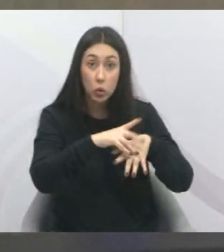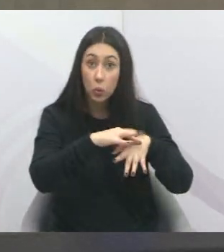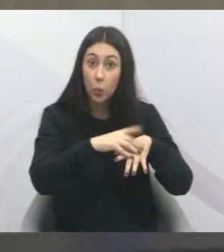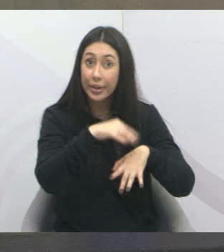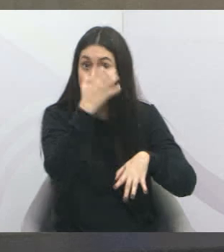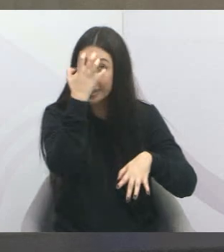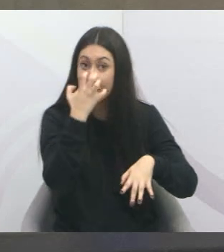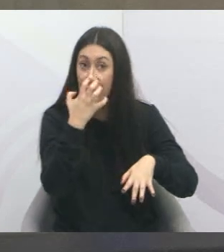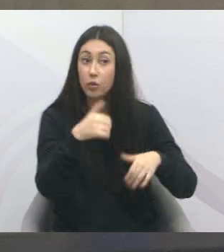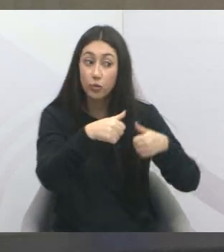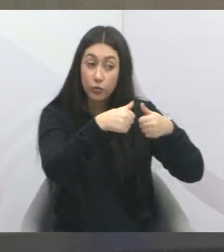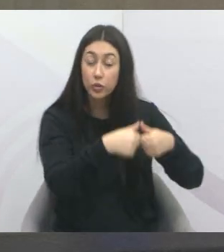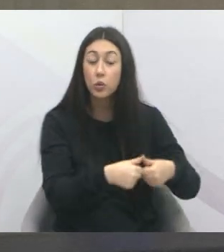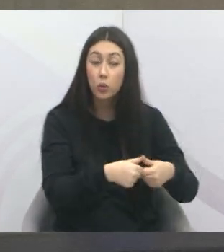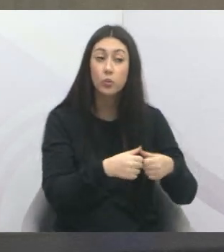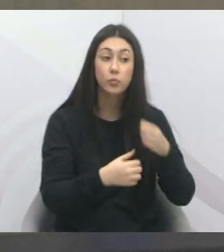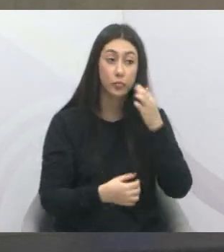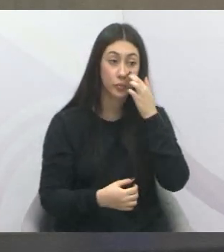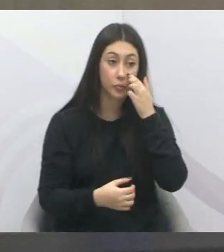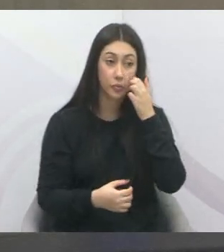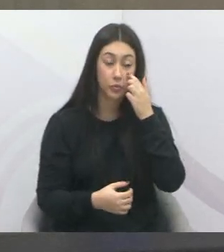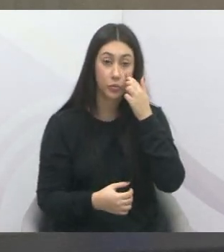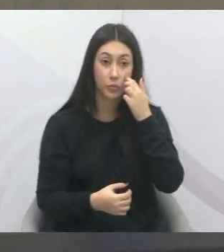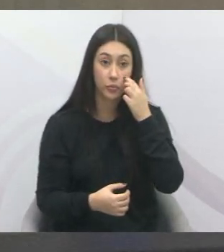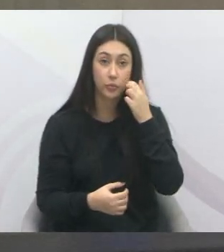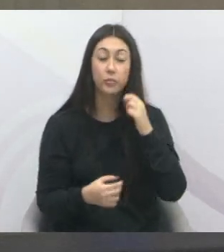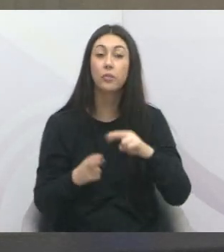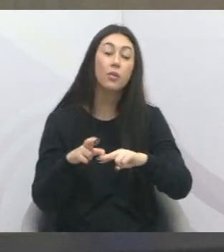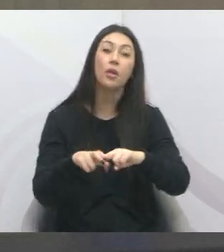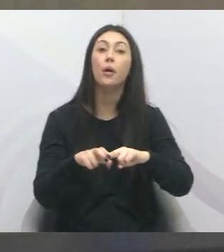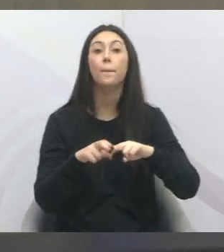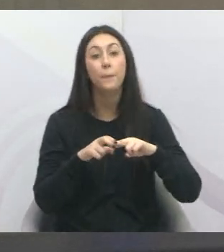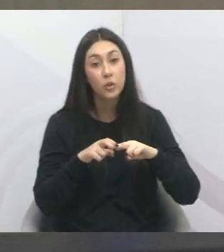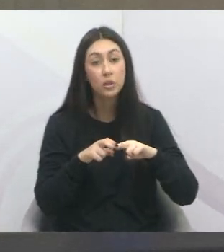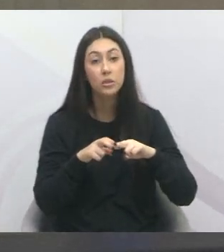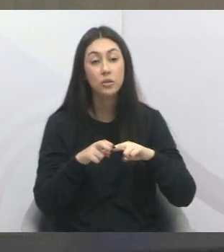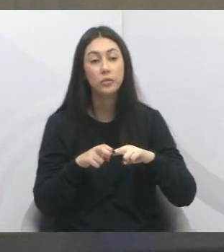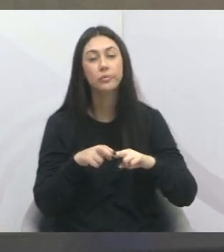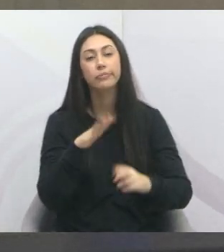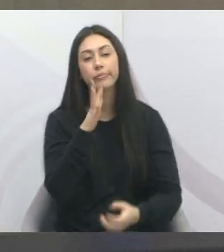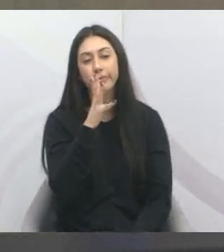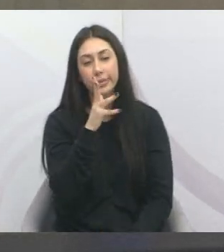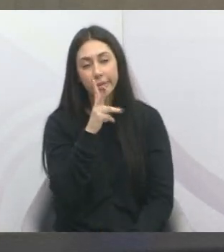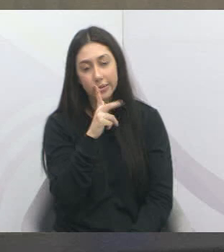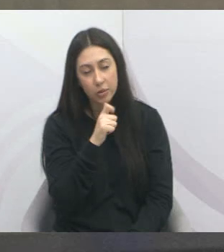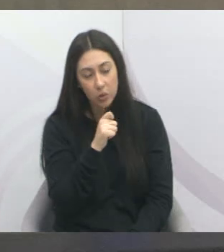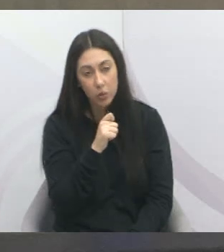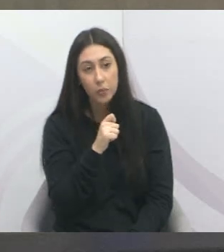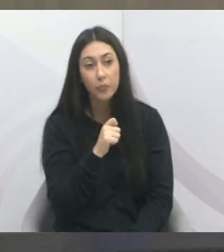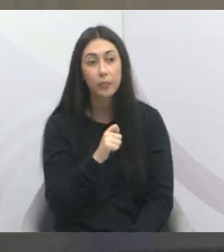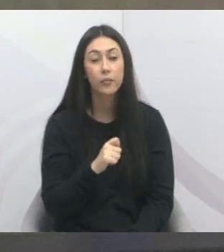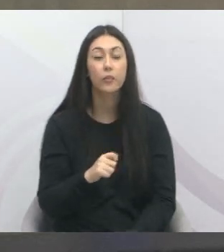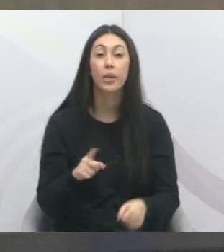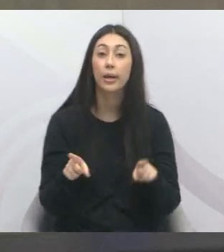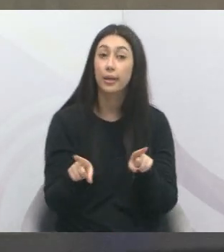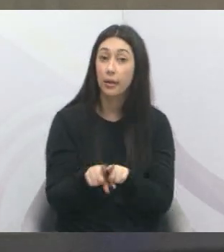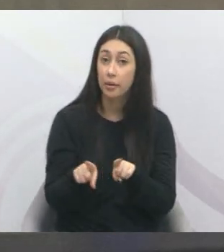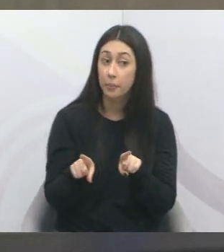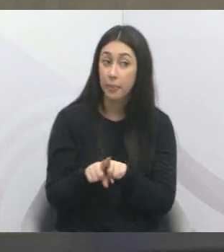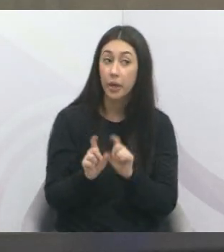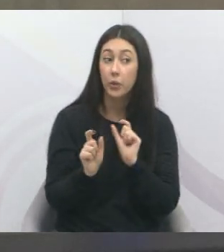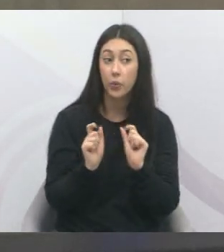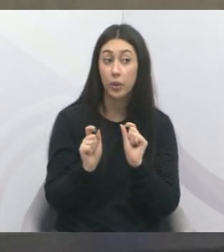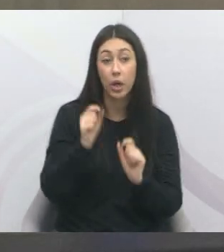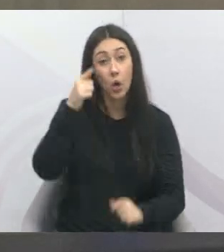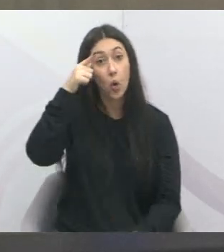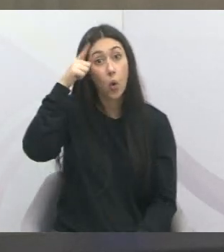Então ele ficou, o médico da frente saiu. Por isso que ocorreu esse transtorno. Sem contar que ontem